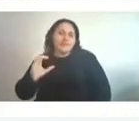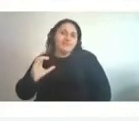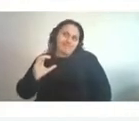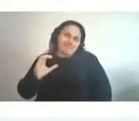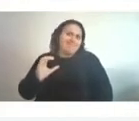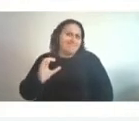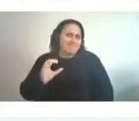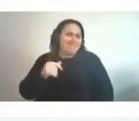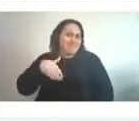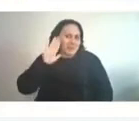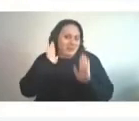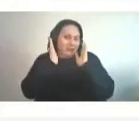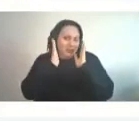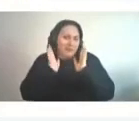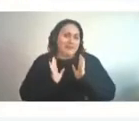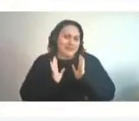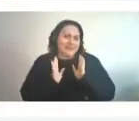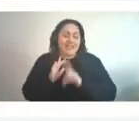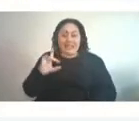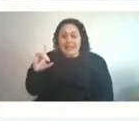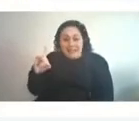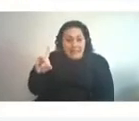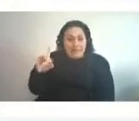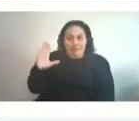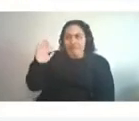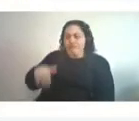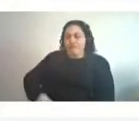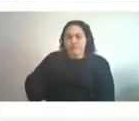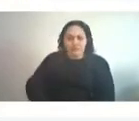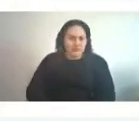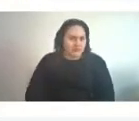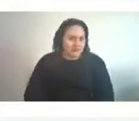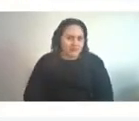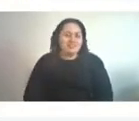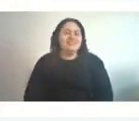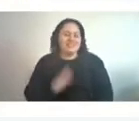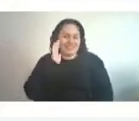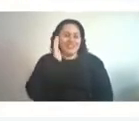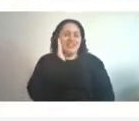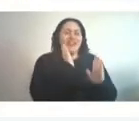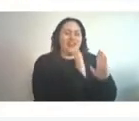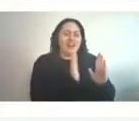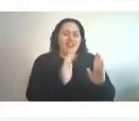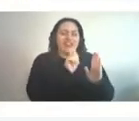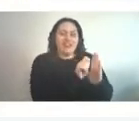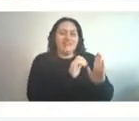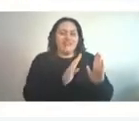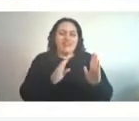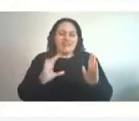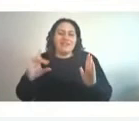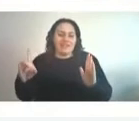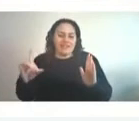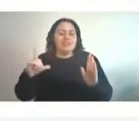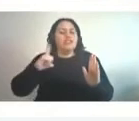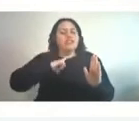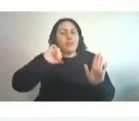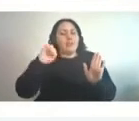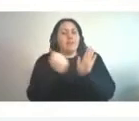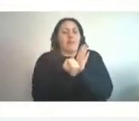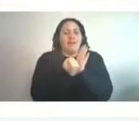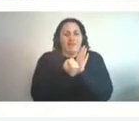era dos mais burrinhos, e a D, então, nem se fala. Então, já existia um certo estereótipo em